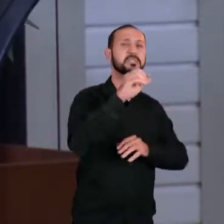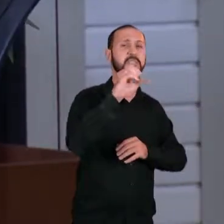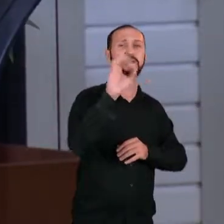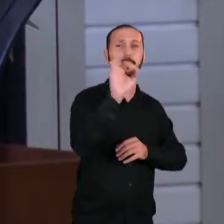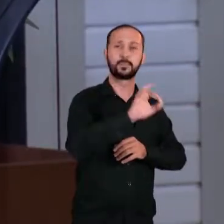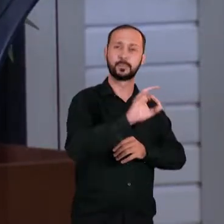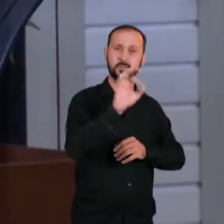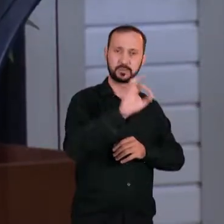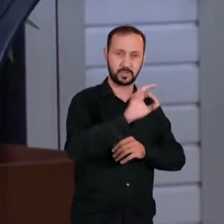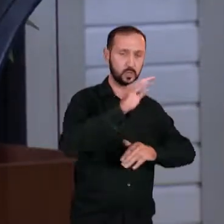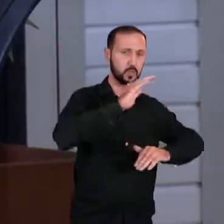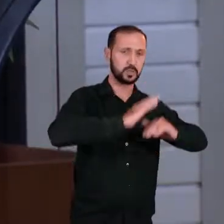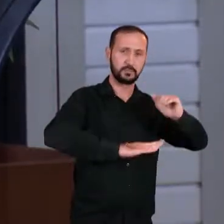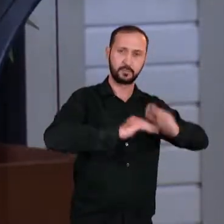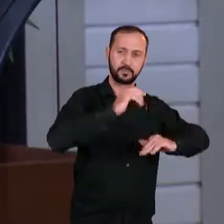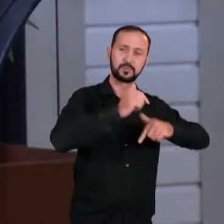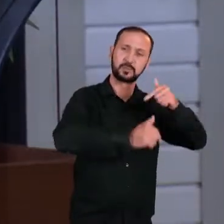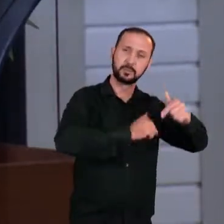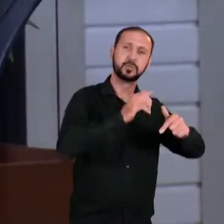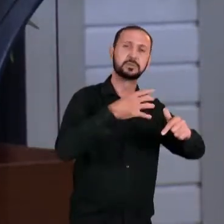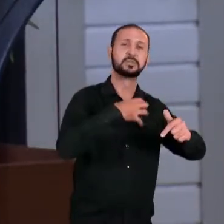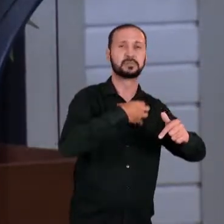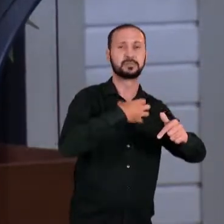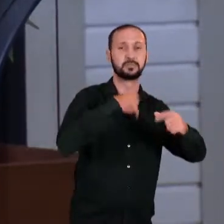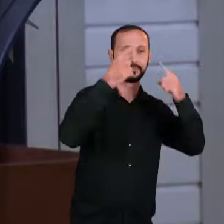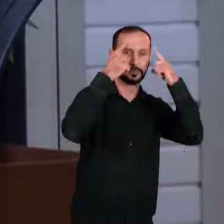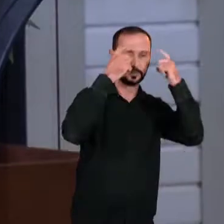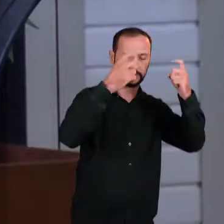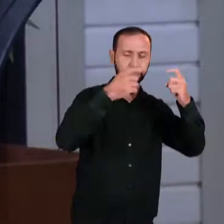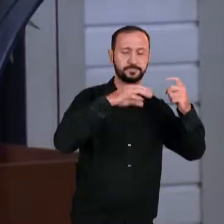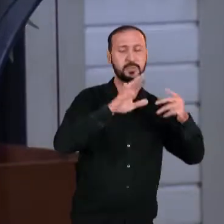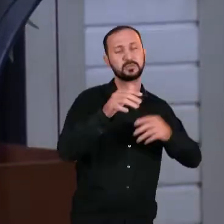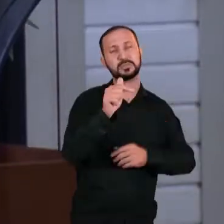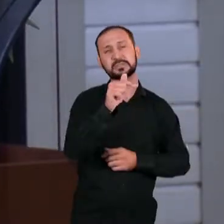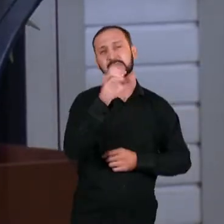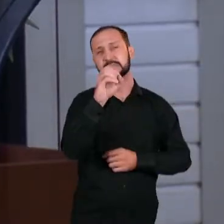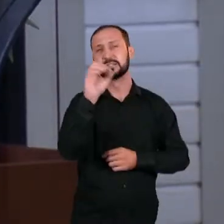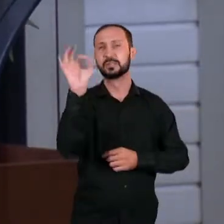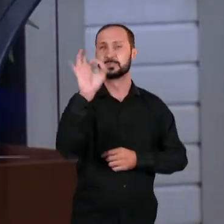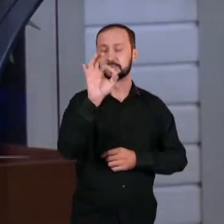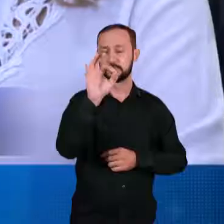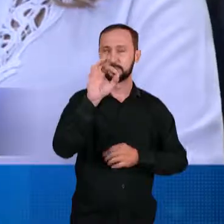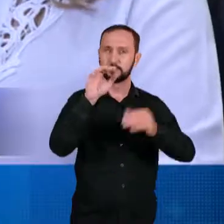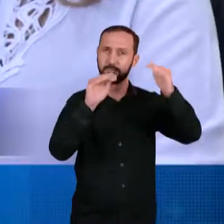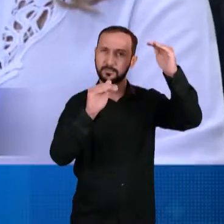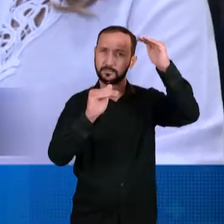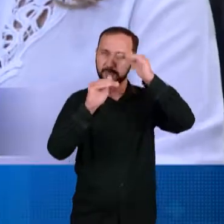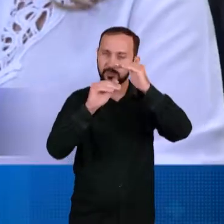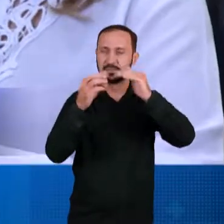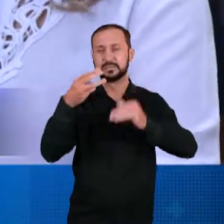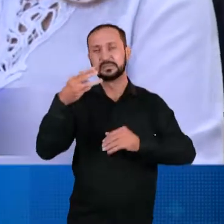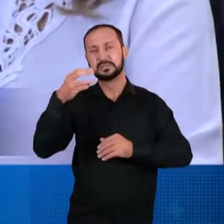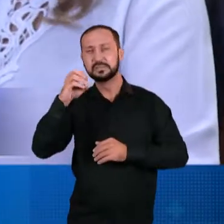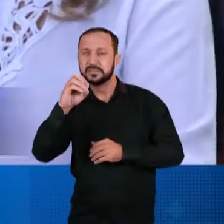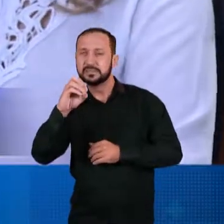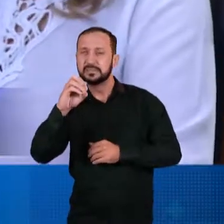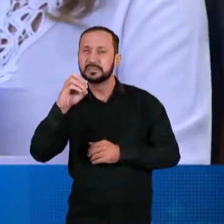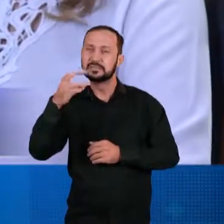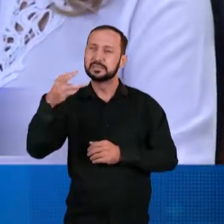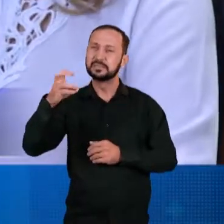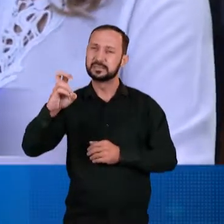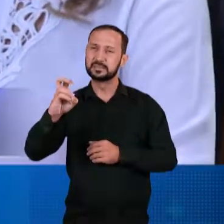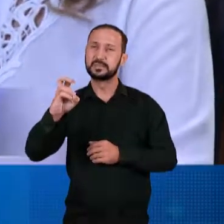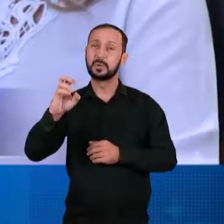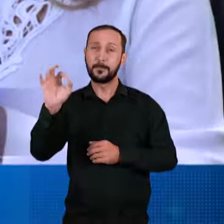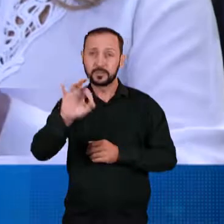momento da vida, tiveram esse quadro, né? Desses 70%, 30% a 35% a gente vê que desenvolveram uma síndrome de